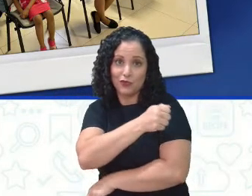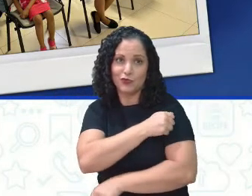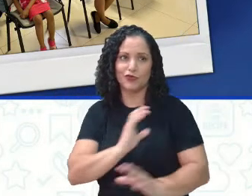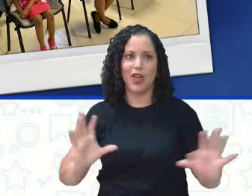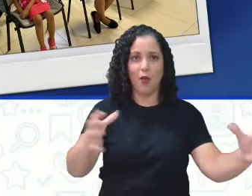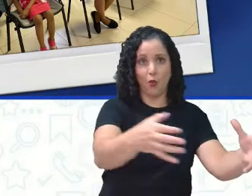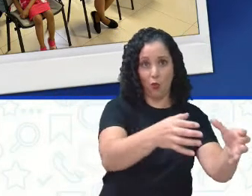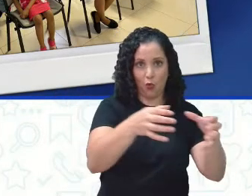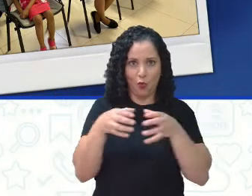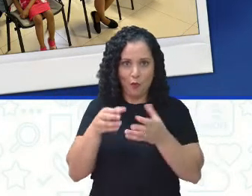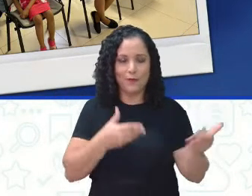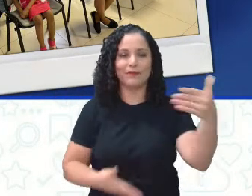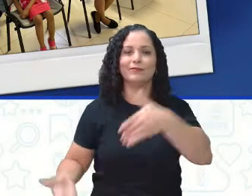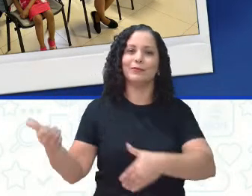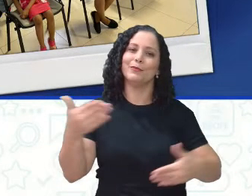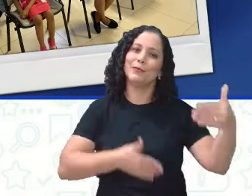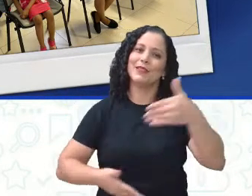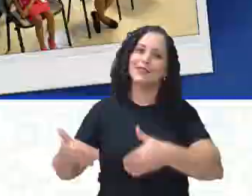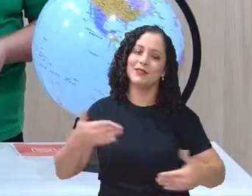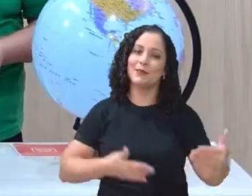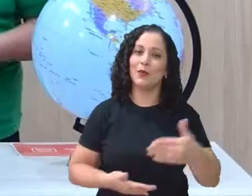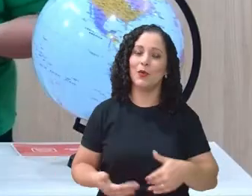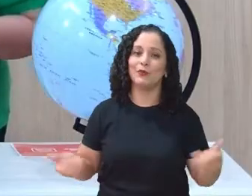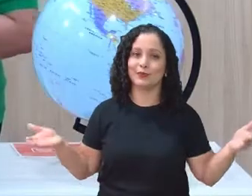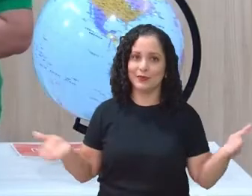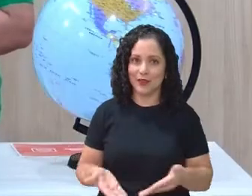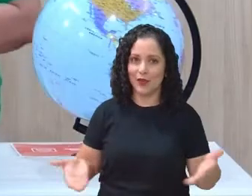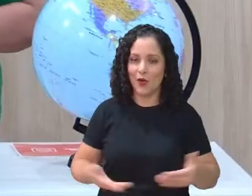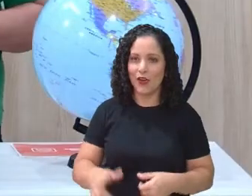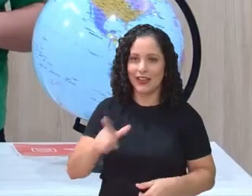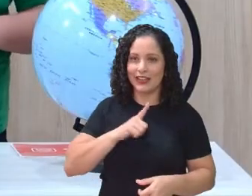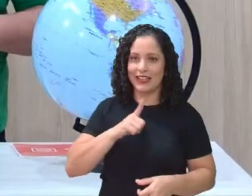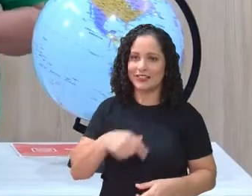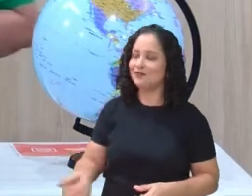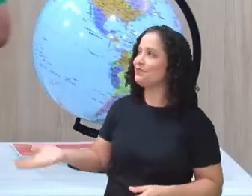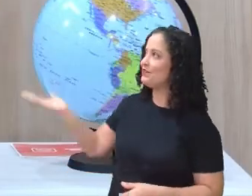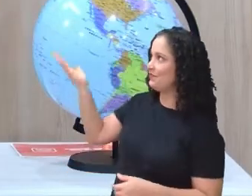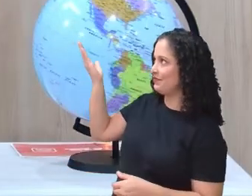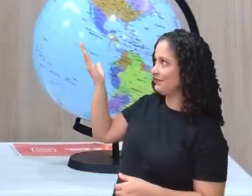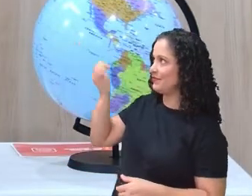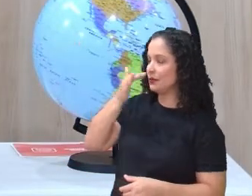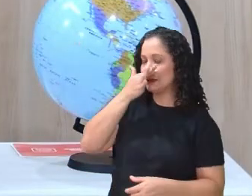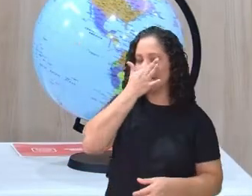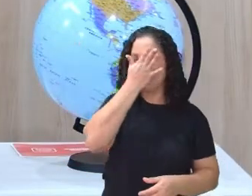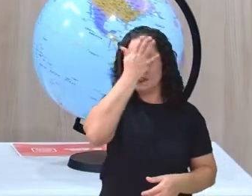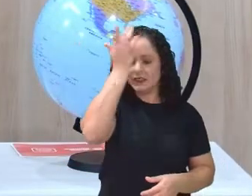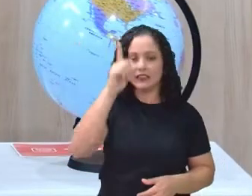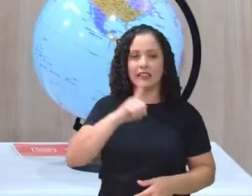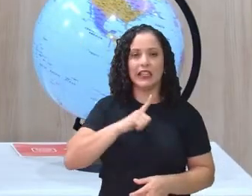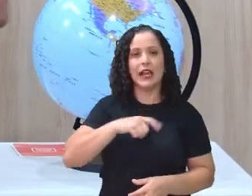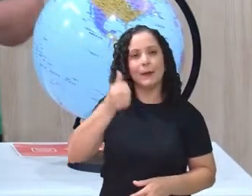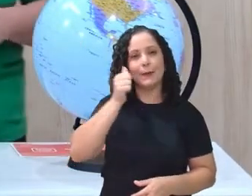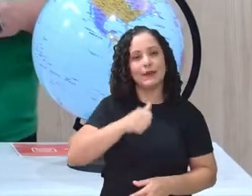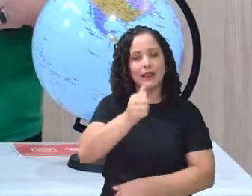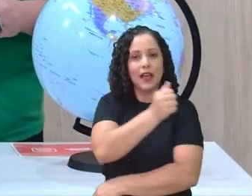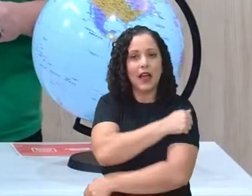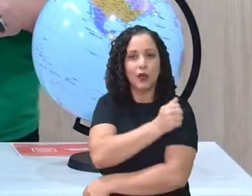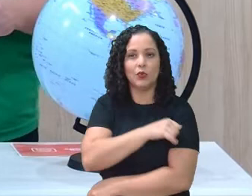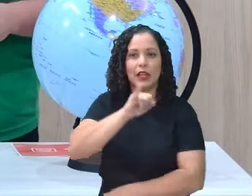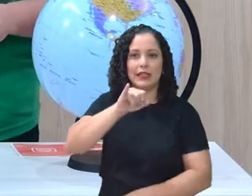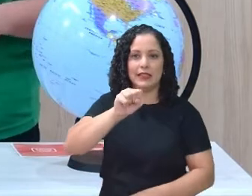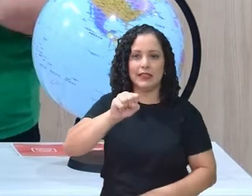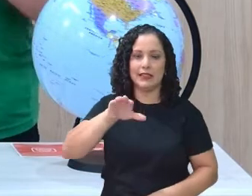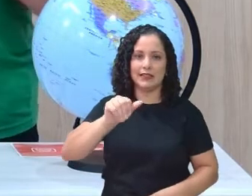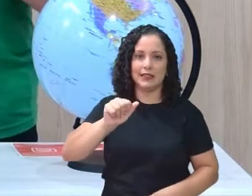aqui nós temos, né, vou pedir a Billy para eu poder apontar aqui. Aqui é a Isabelle, uma aluna lá do